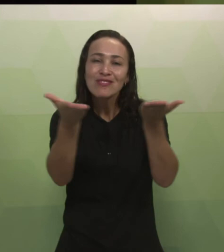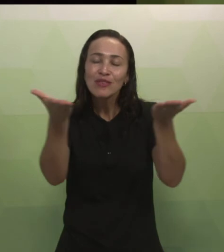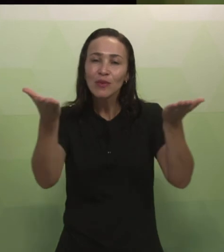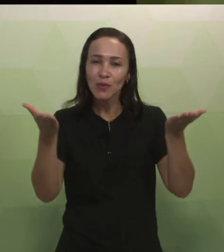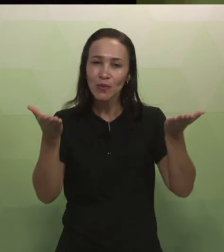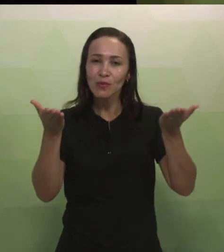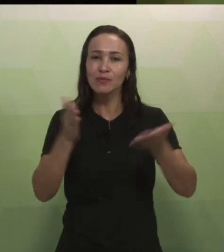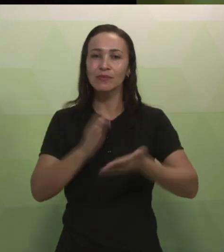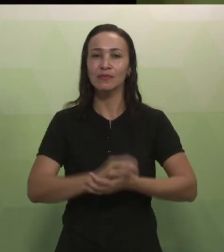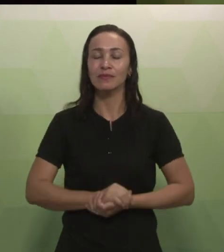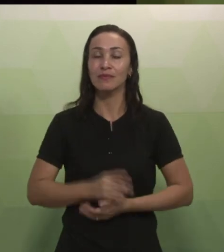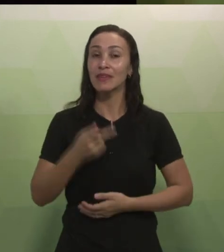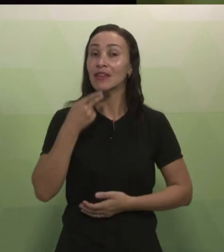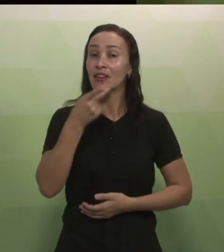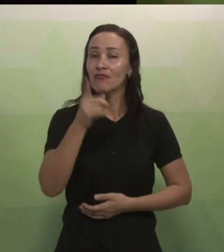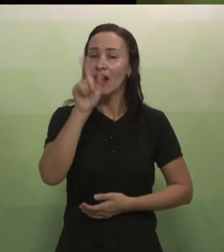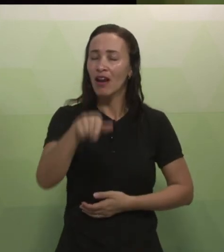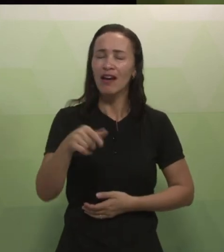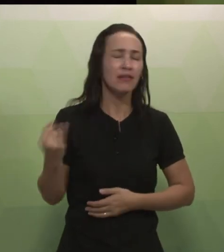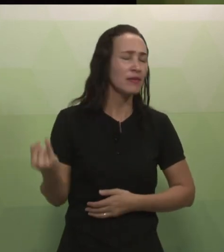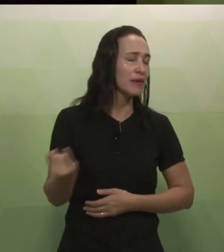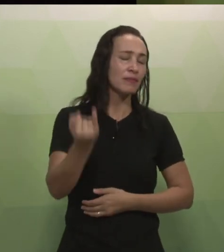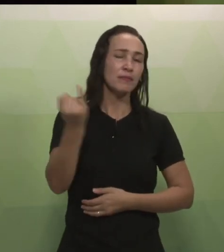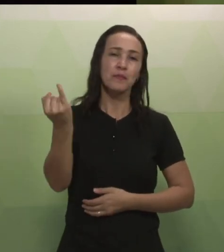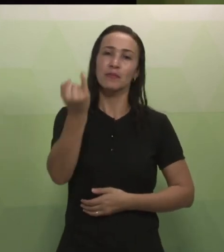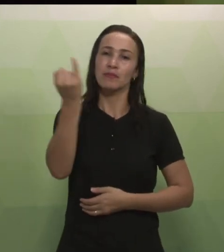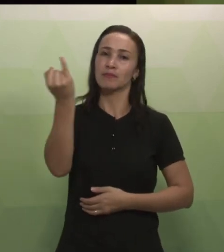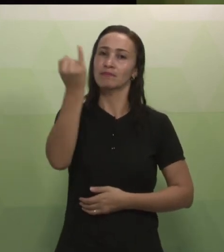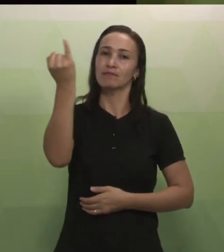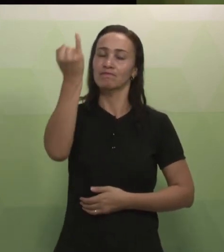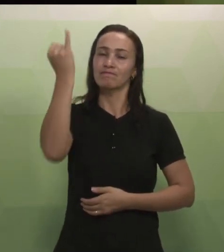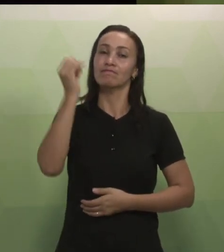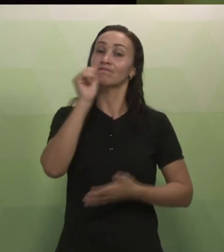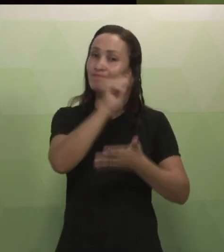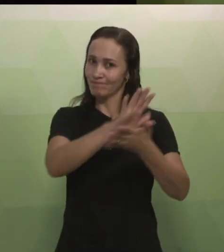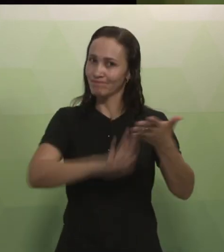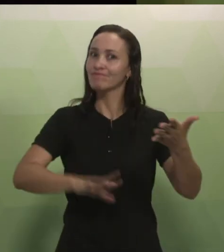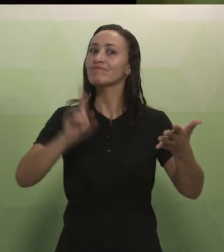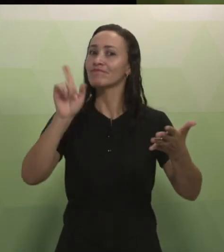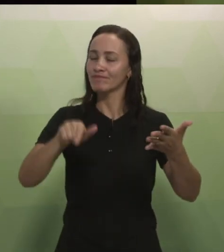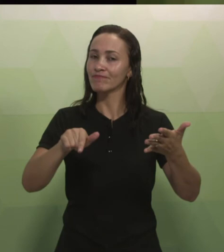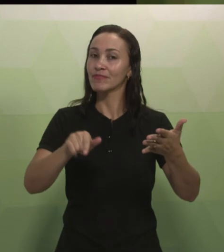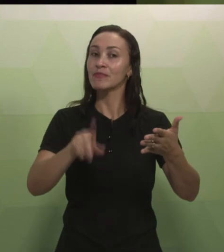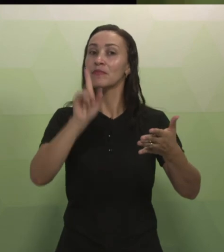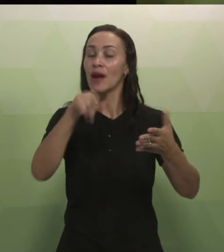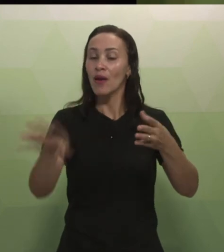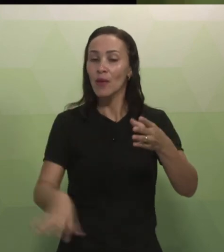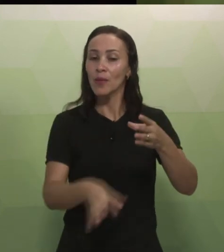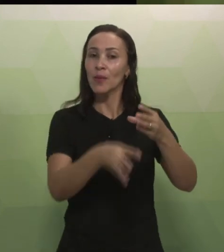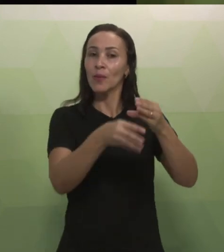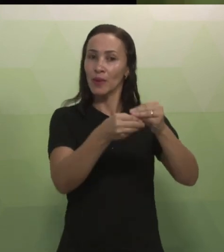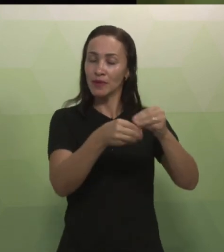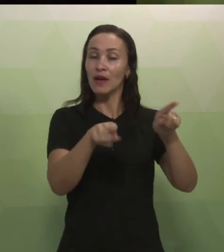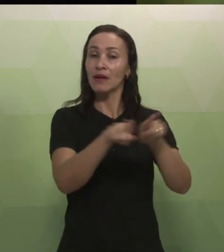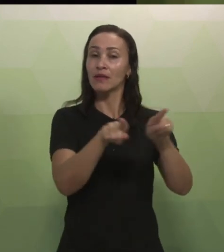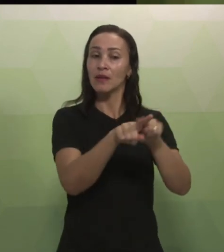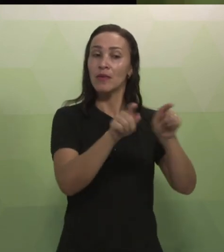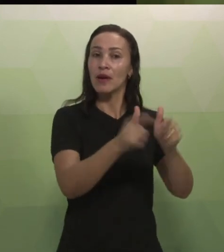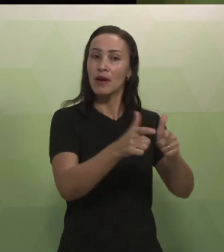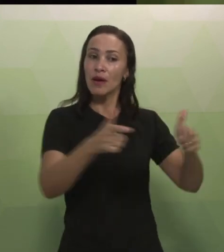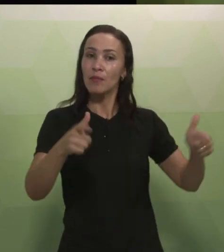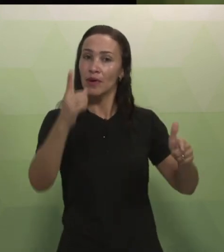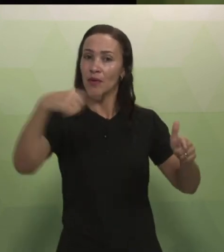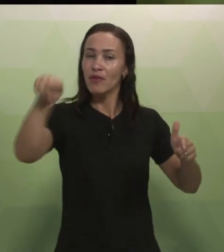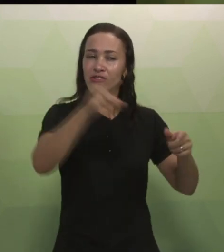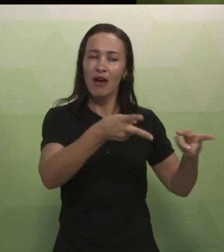um abraço em todos e dizer o quão é importante essas atividades para